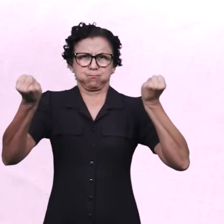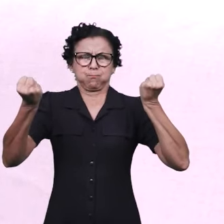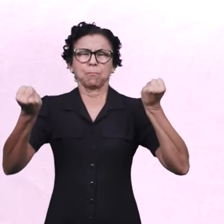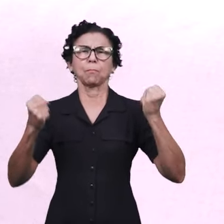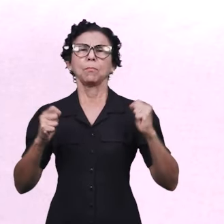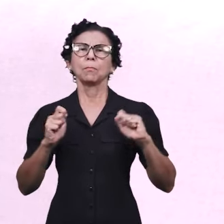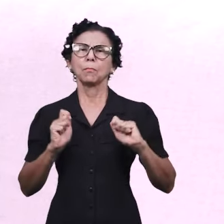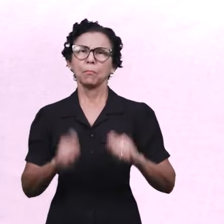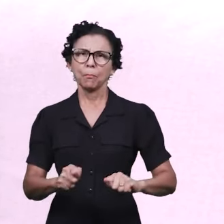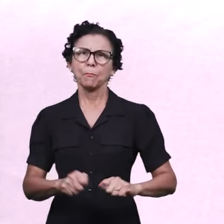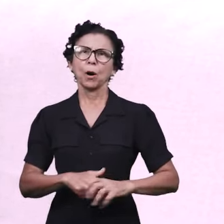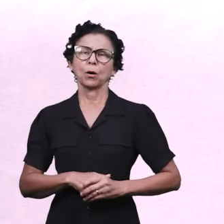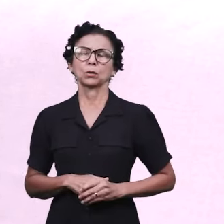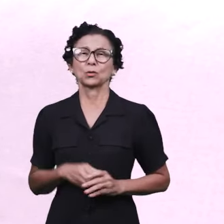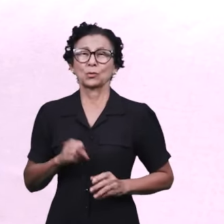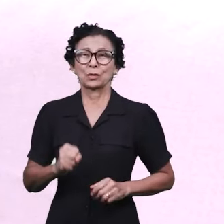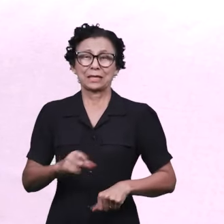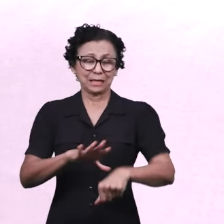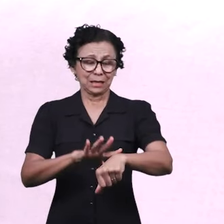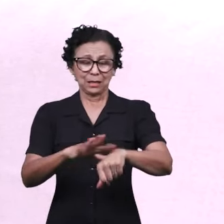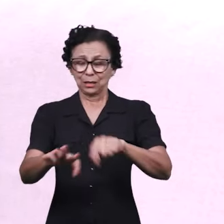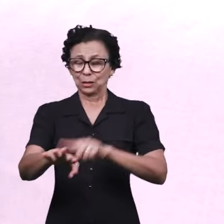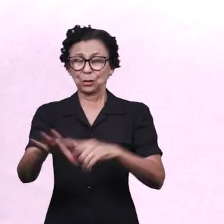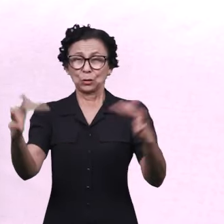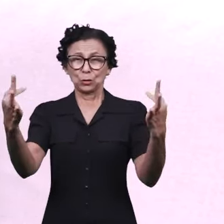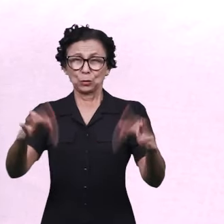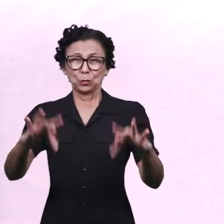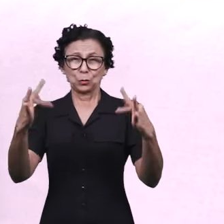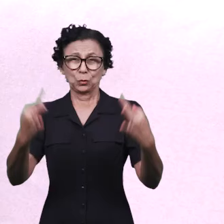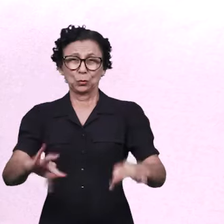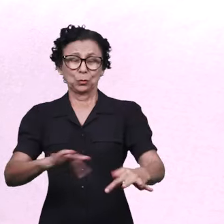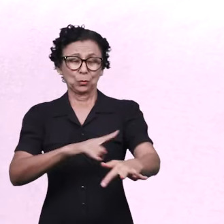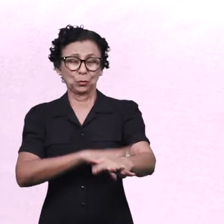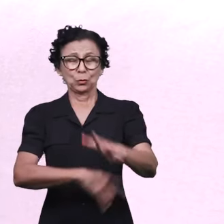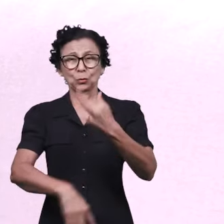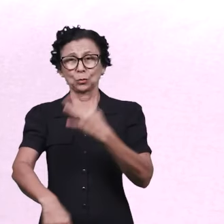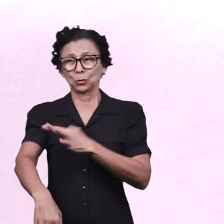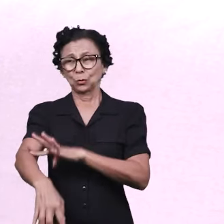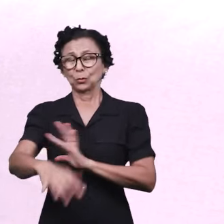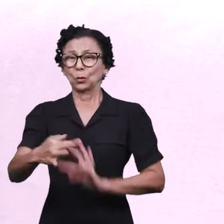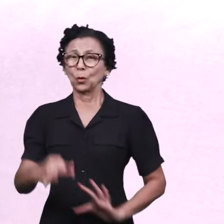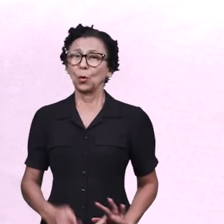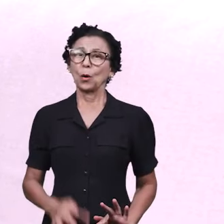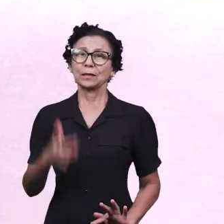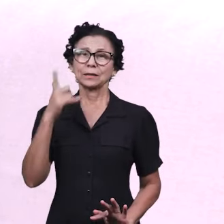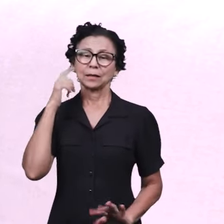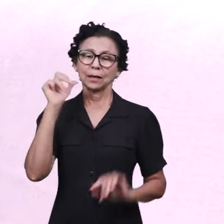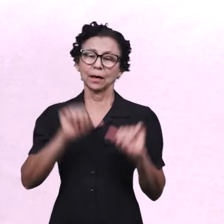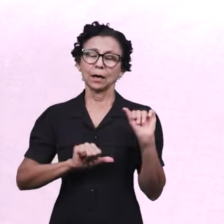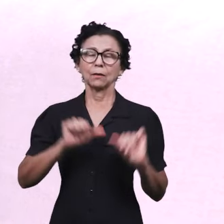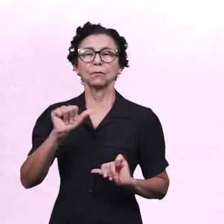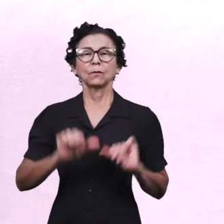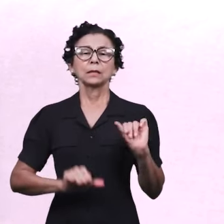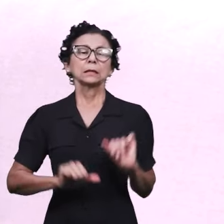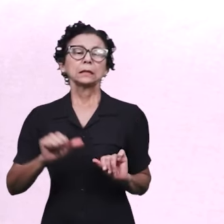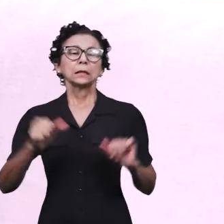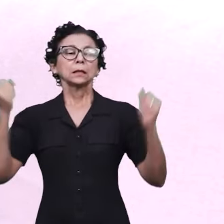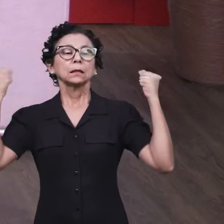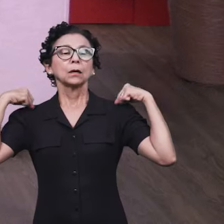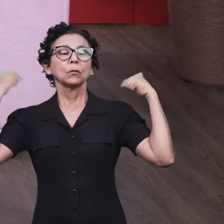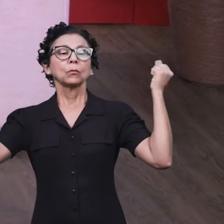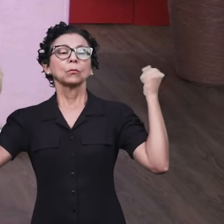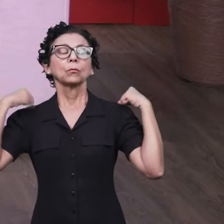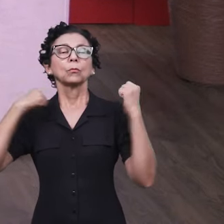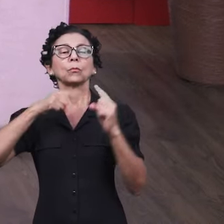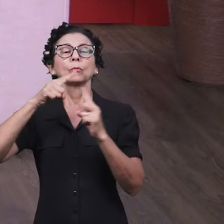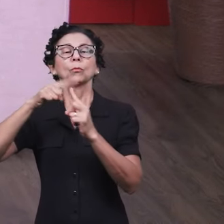quando a paciente está muito inflamada a gente precisa de de priorizar as atividades que são mais